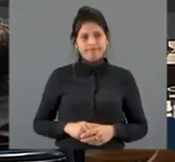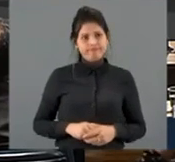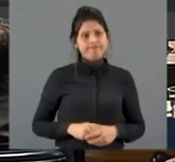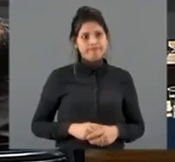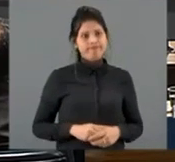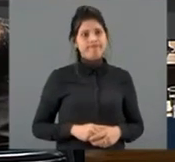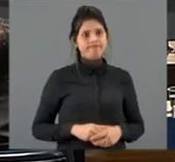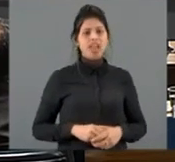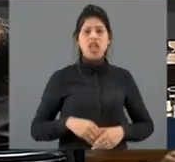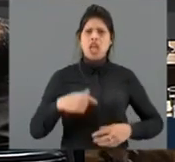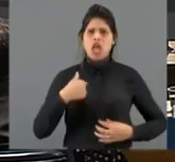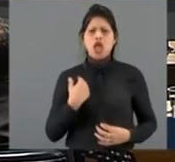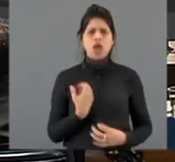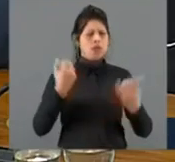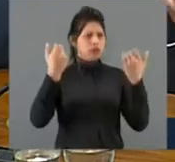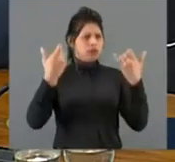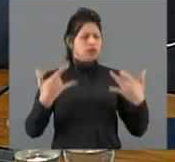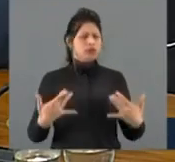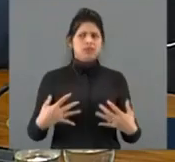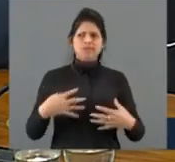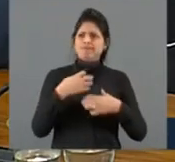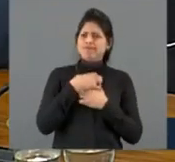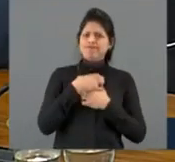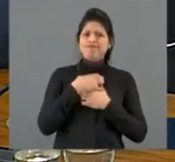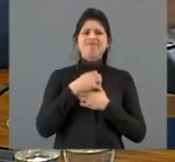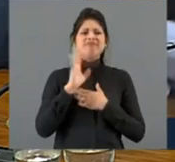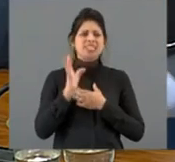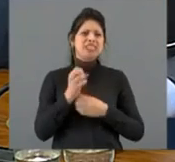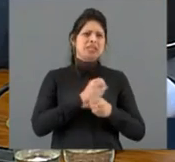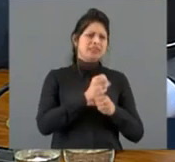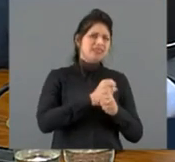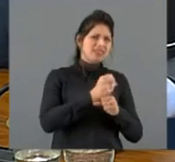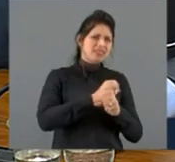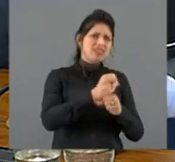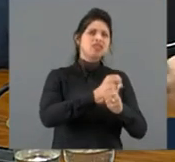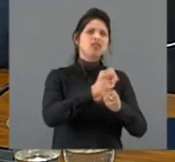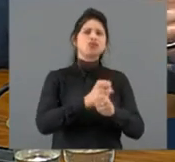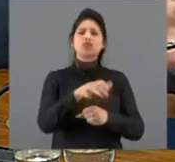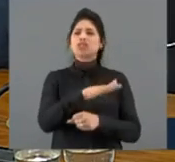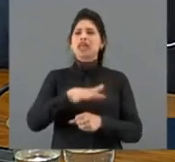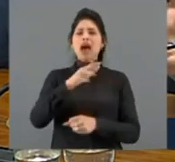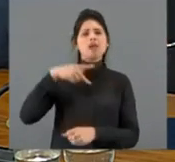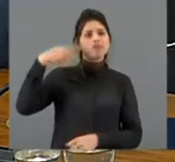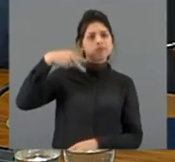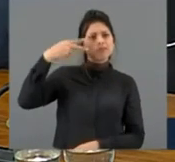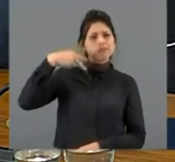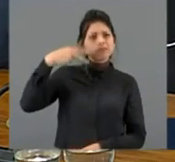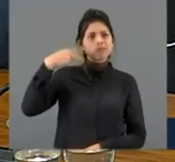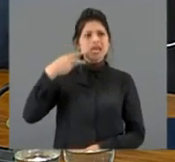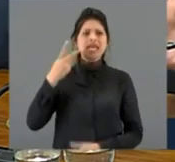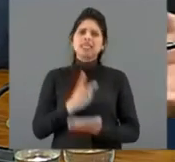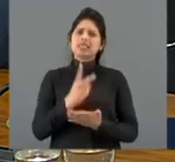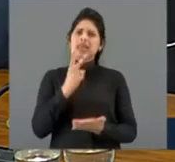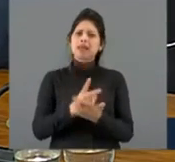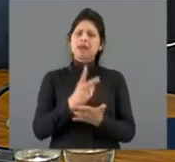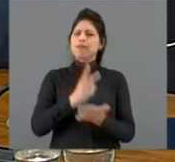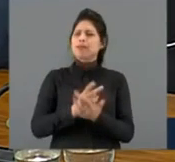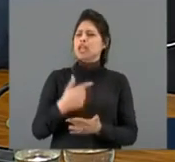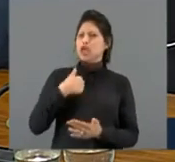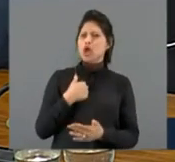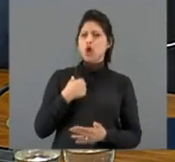Eu confesso que, depois de muitos anos na política agora, sempre entrando muito em